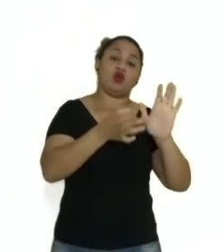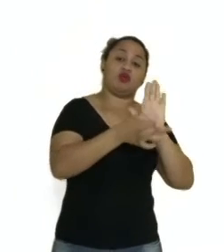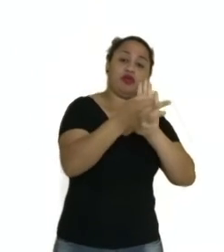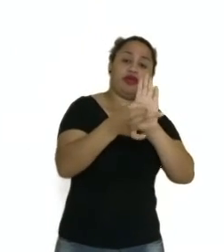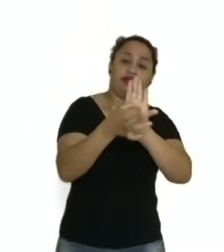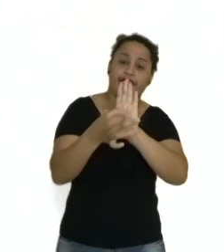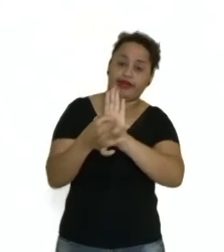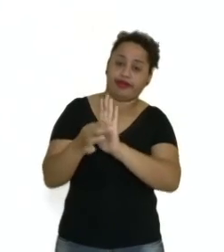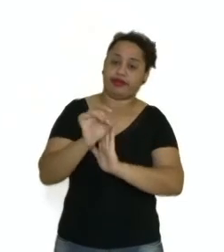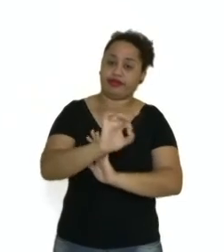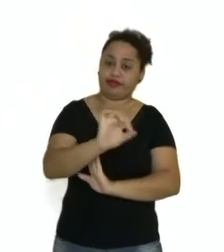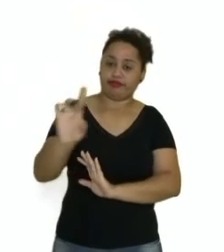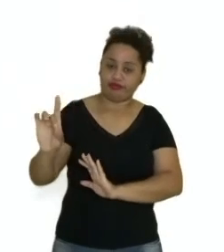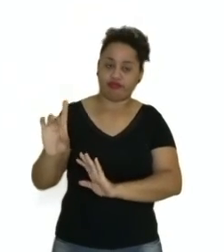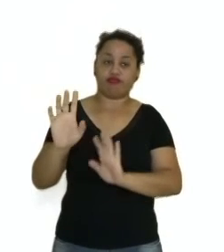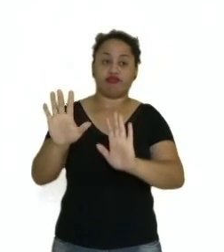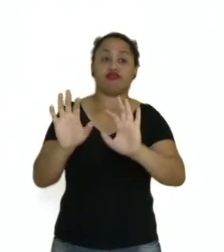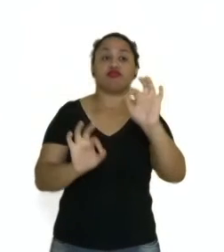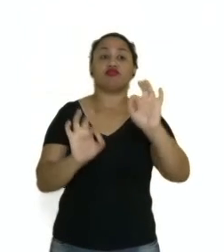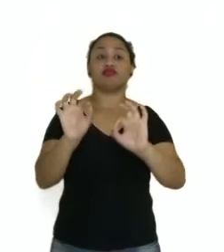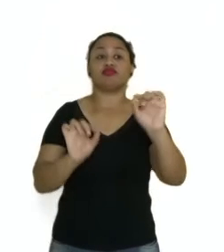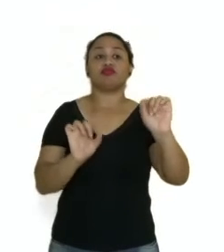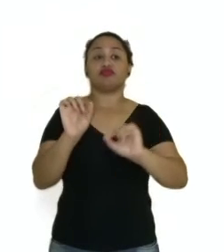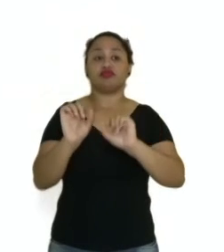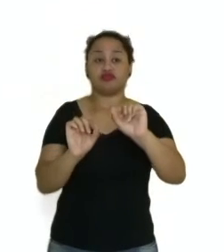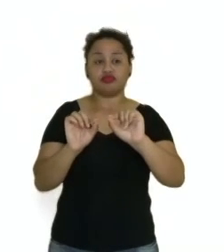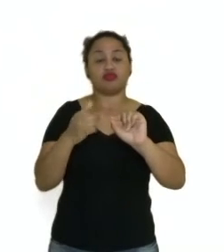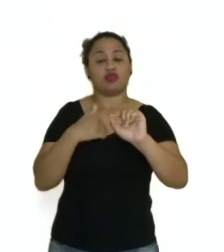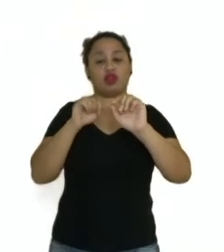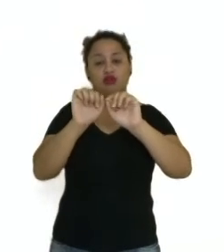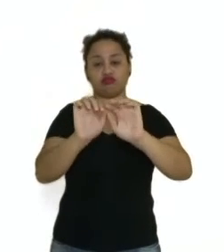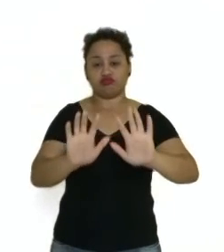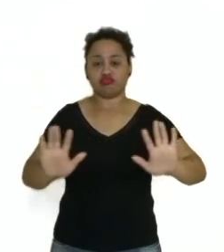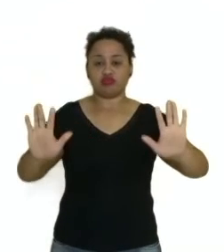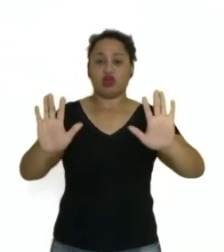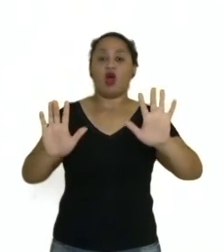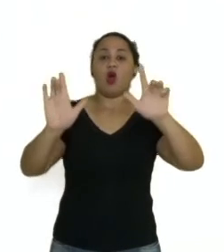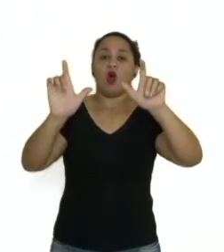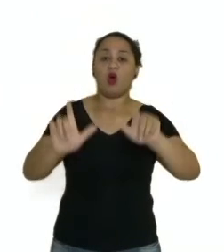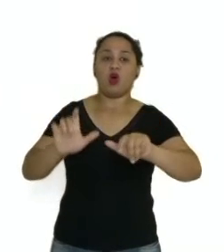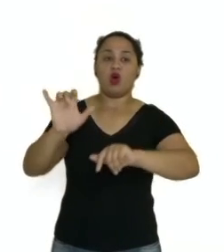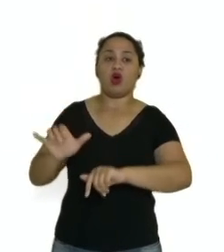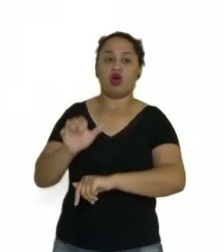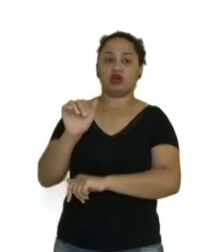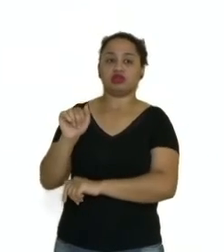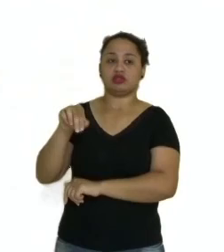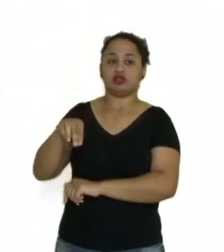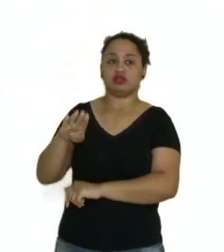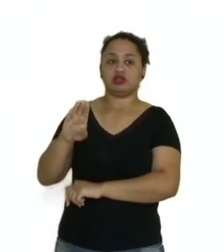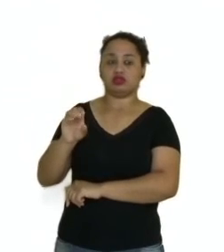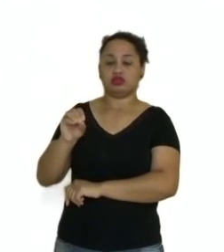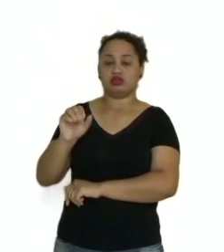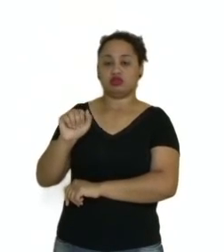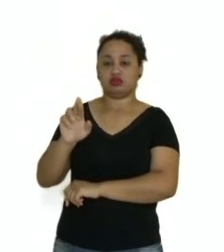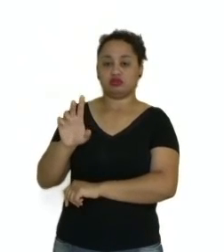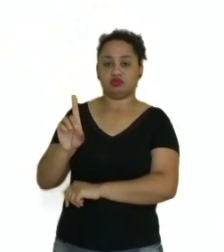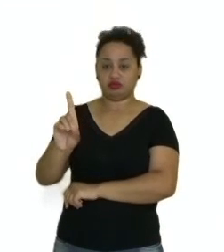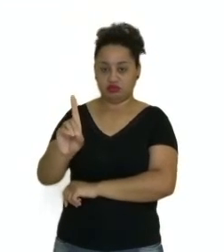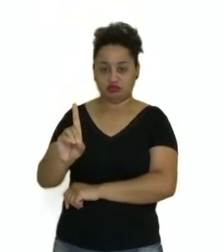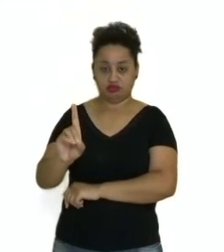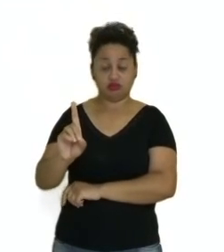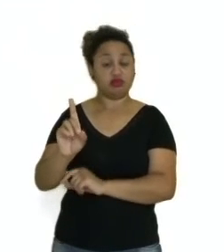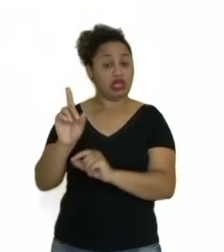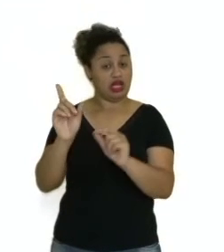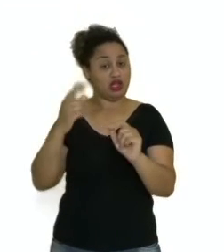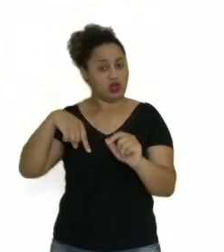exemplo. Preparem o quê? Um painel onde? No Jamboard, né? Então, vou usar o Jamboard, que já